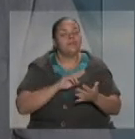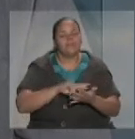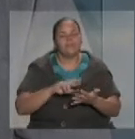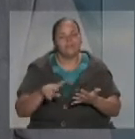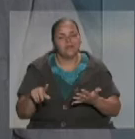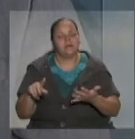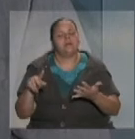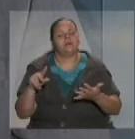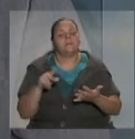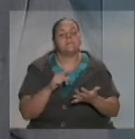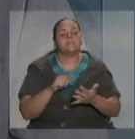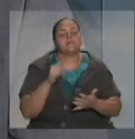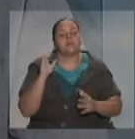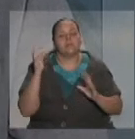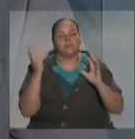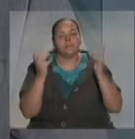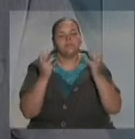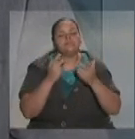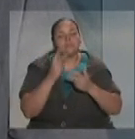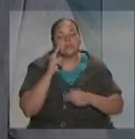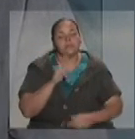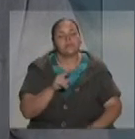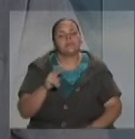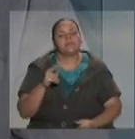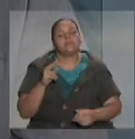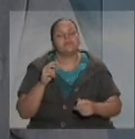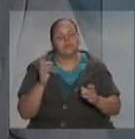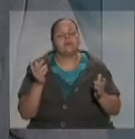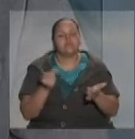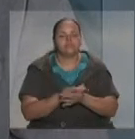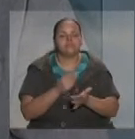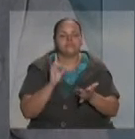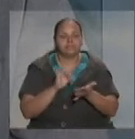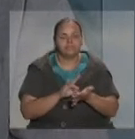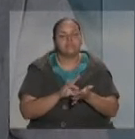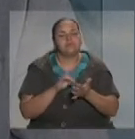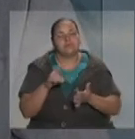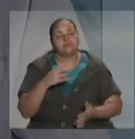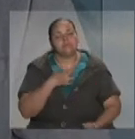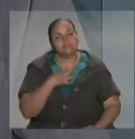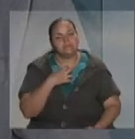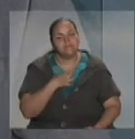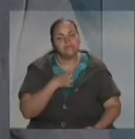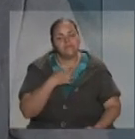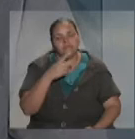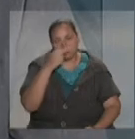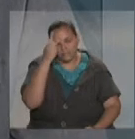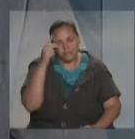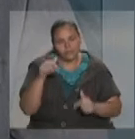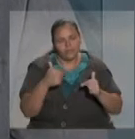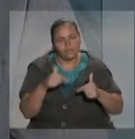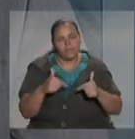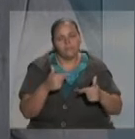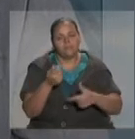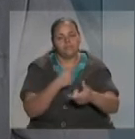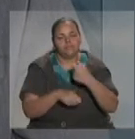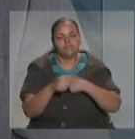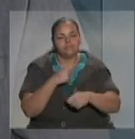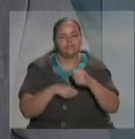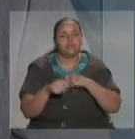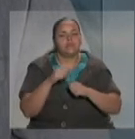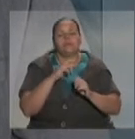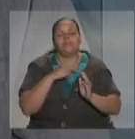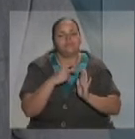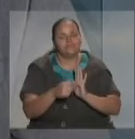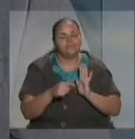enfim, uma série de outras questões ambientais que hoje se tornam realidade. Então isso sensibiliza o administrador público.